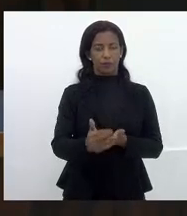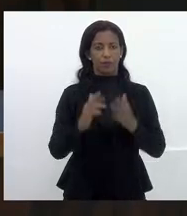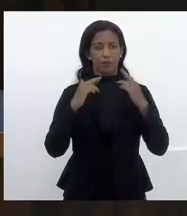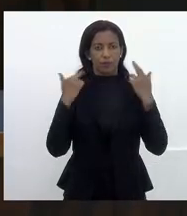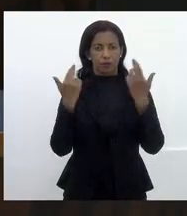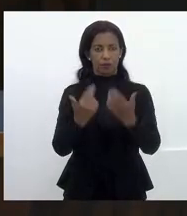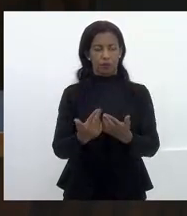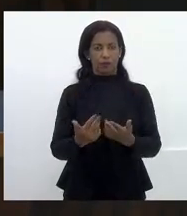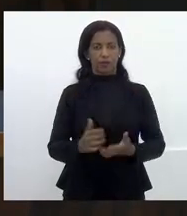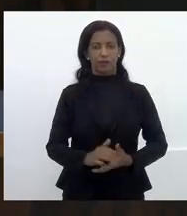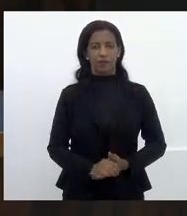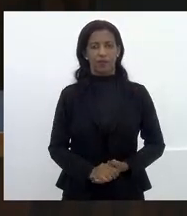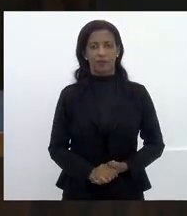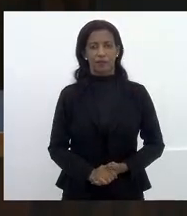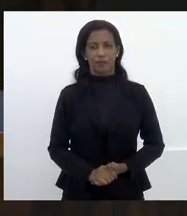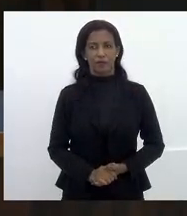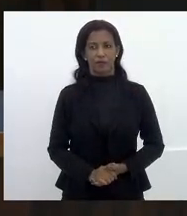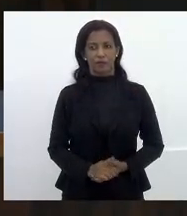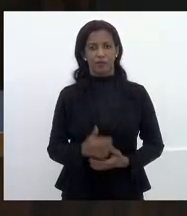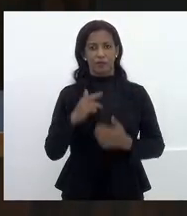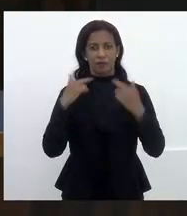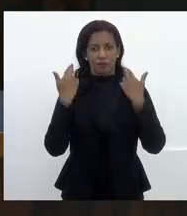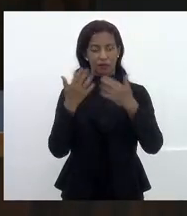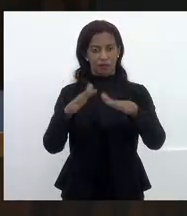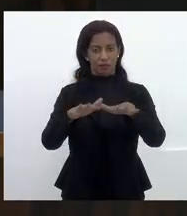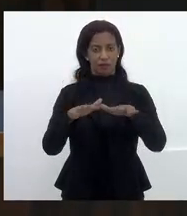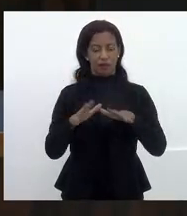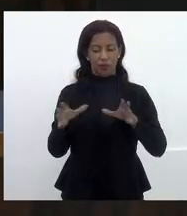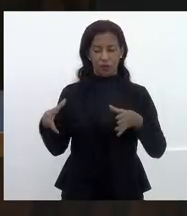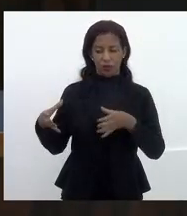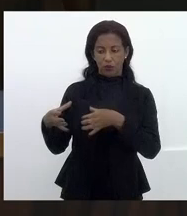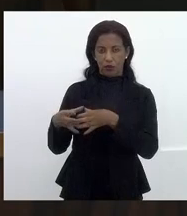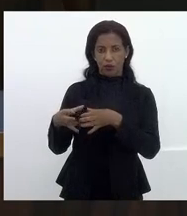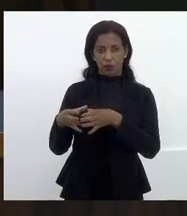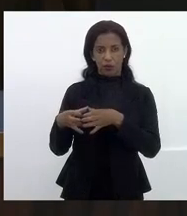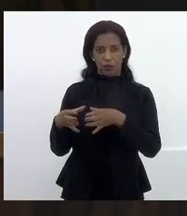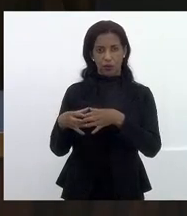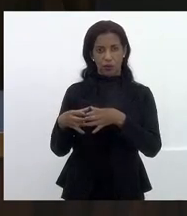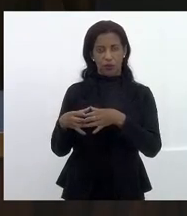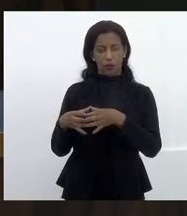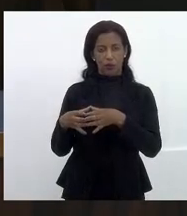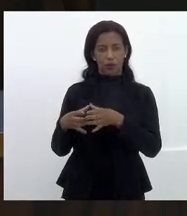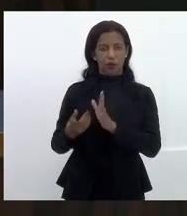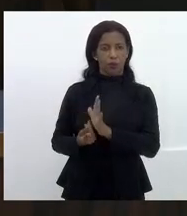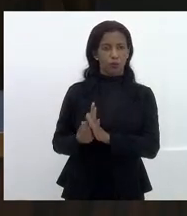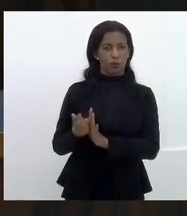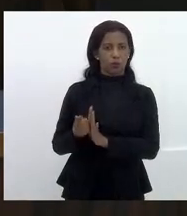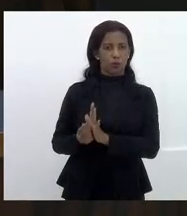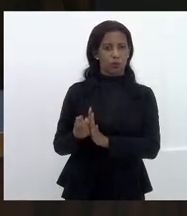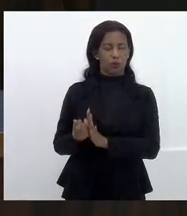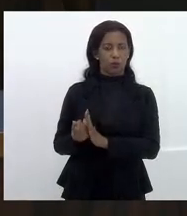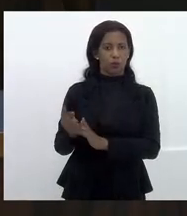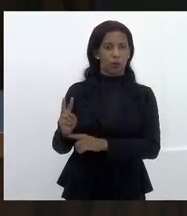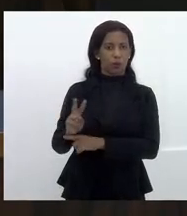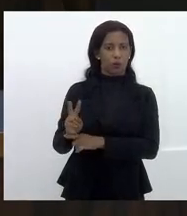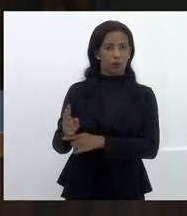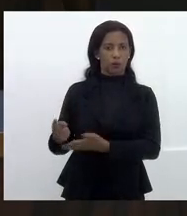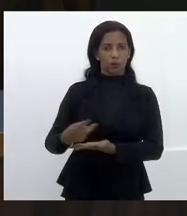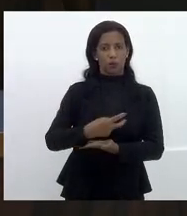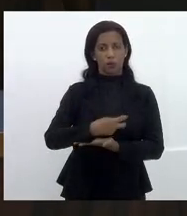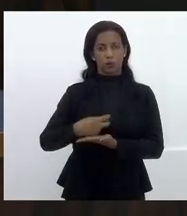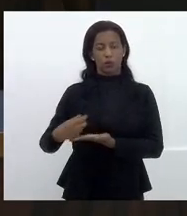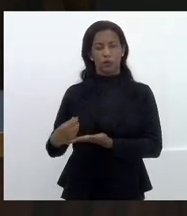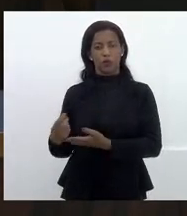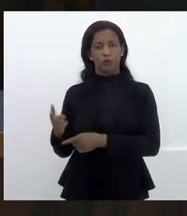sessão audiência pública em conjunto com a comissão de tributação controle da arrecadação Estadual